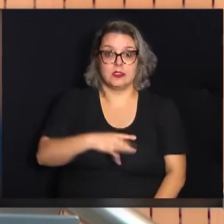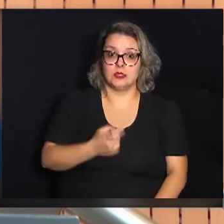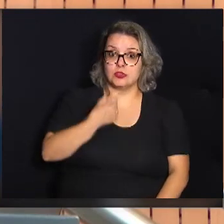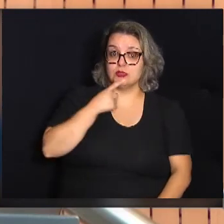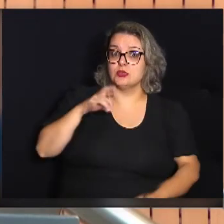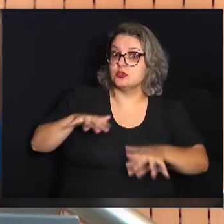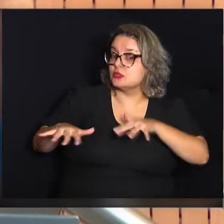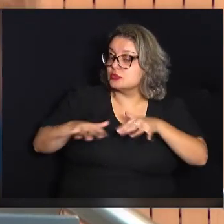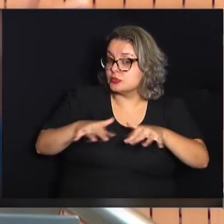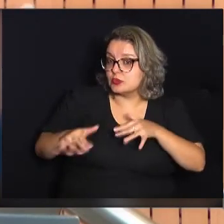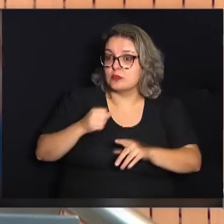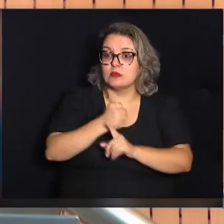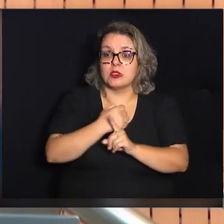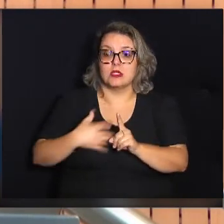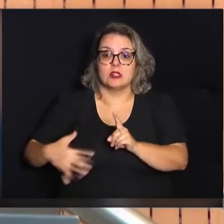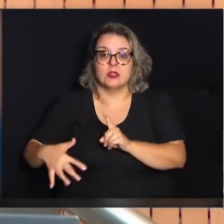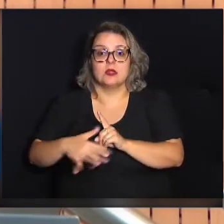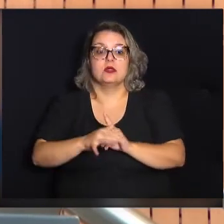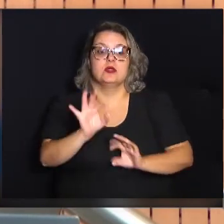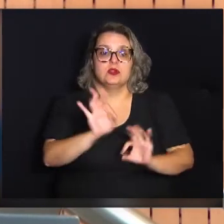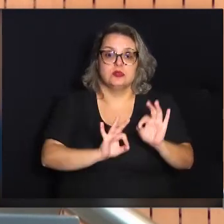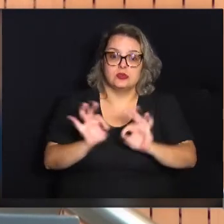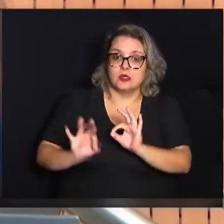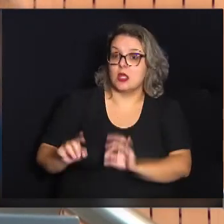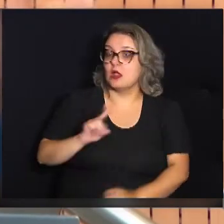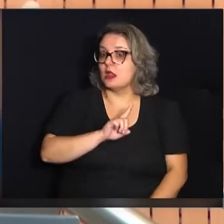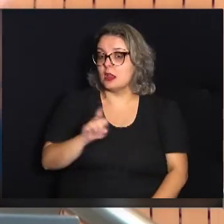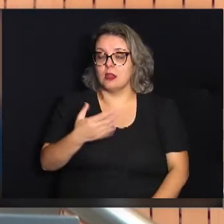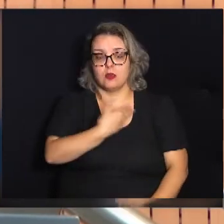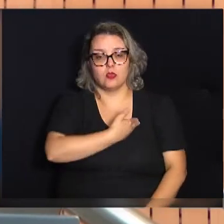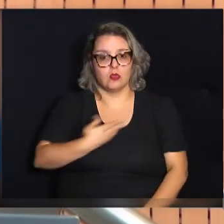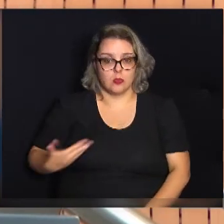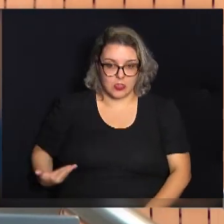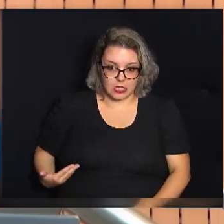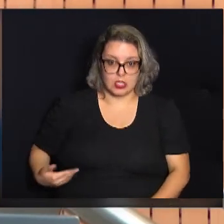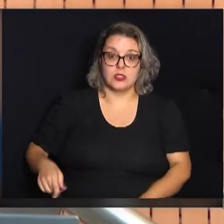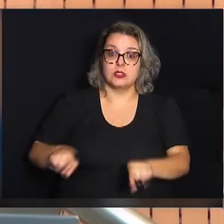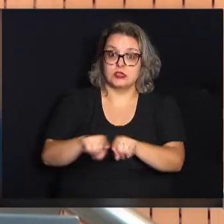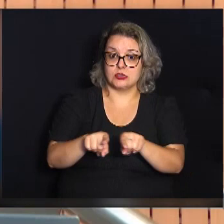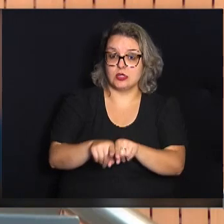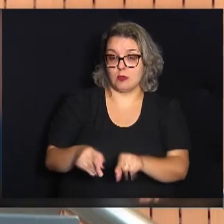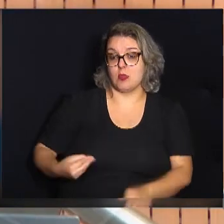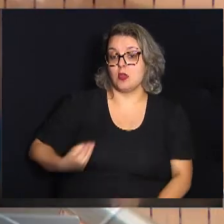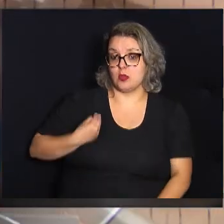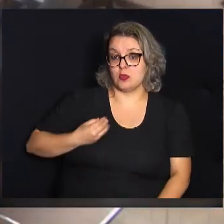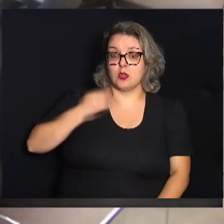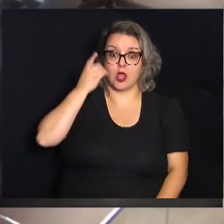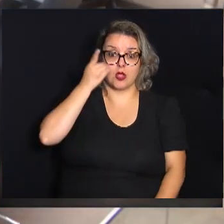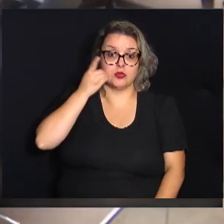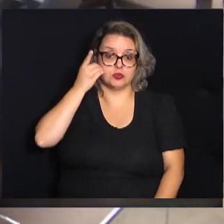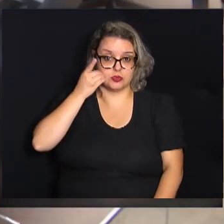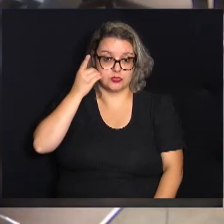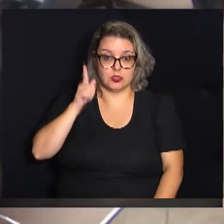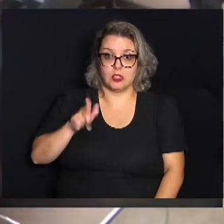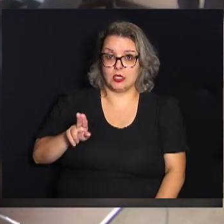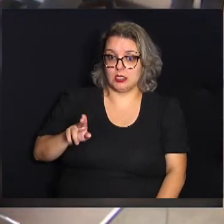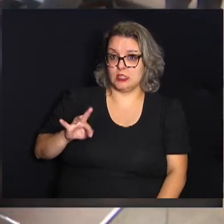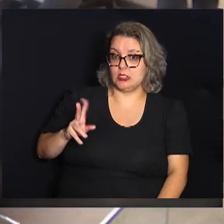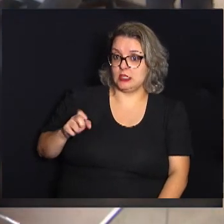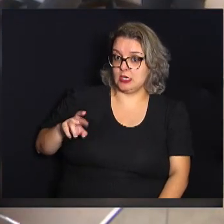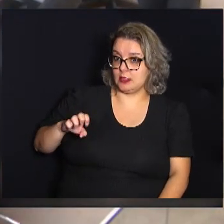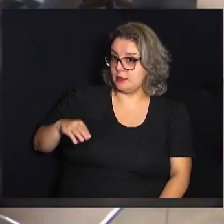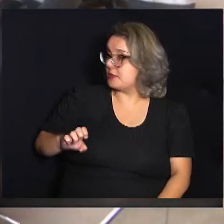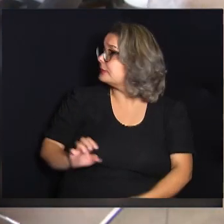das nossas matas, na preservação dos nossos aquíferos, na preservação da biodiversidade. Uma apresentação